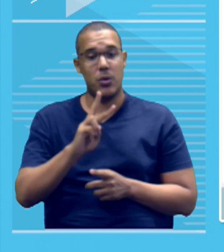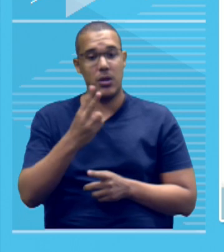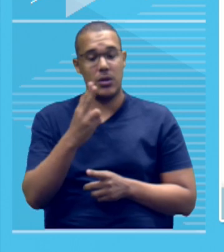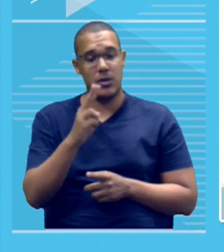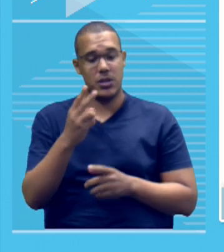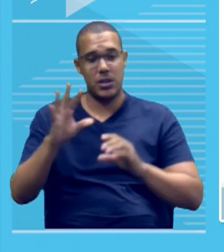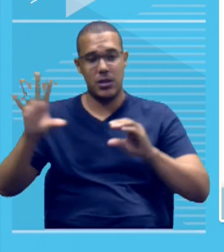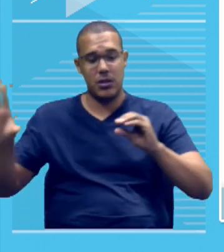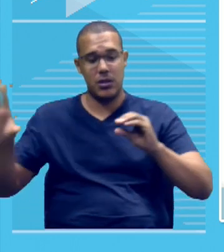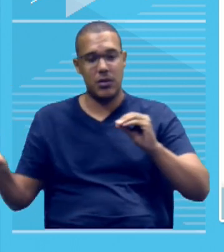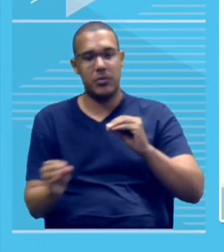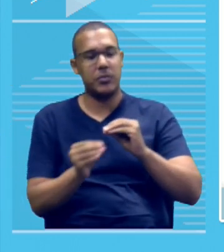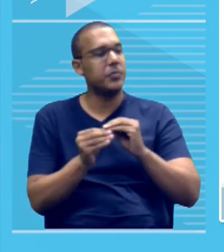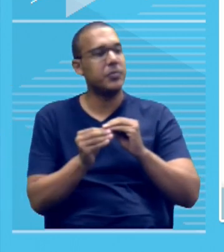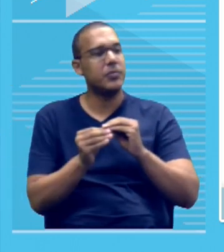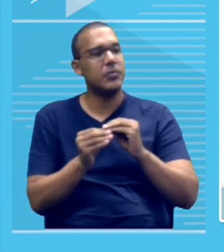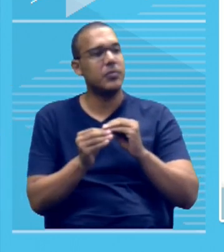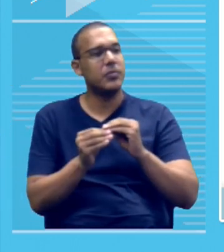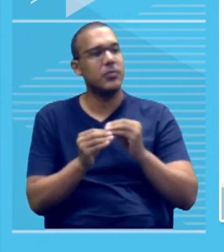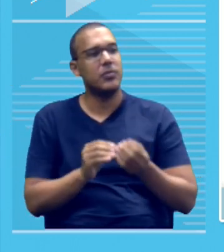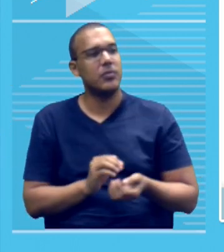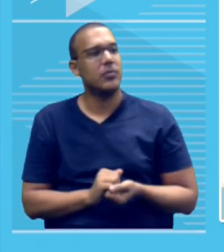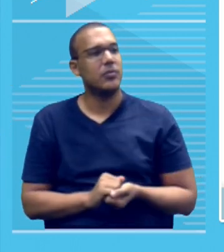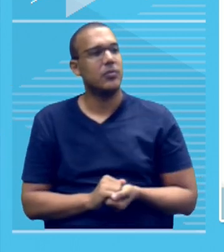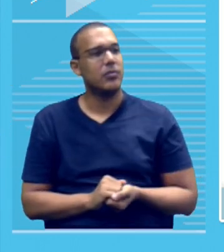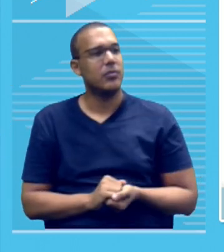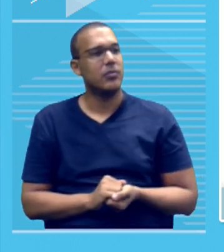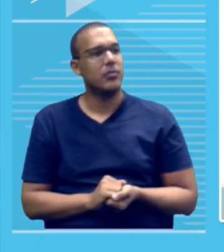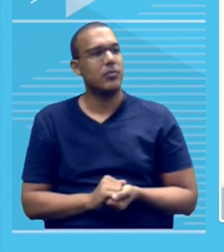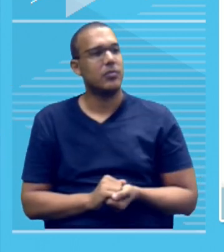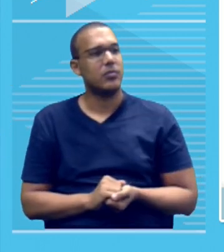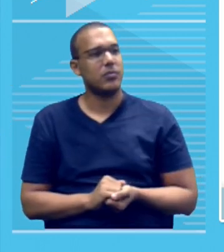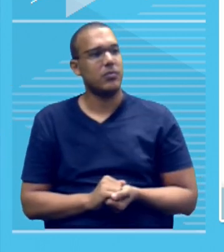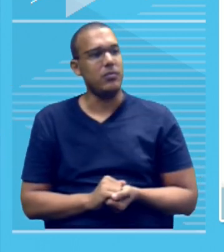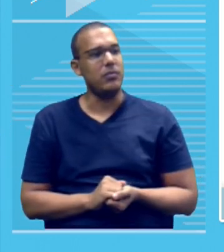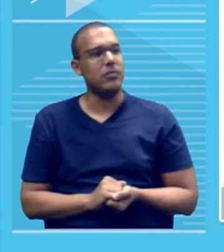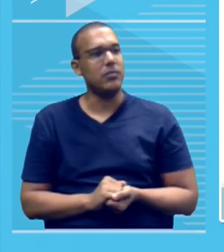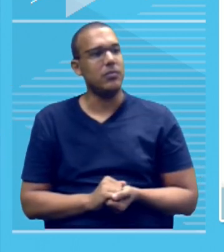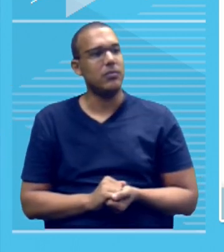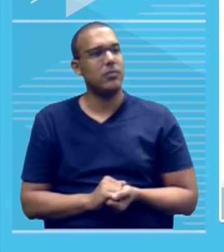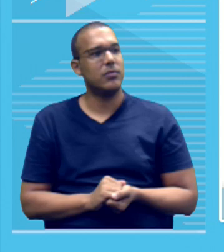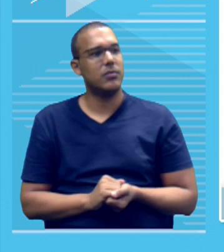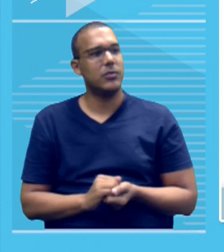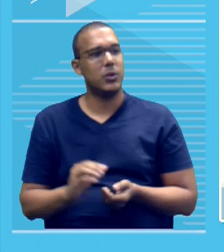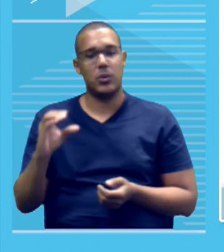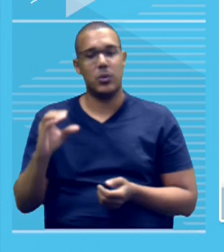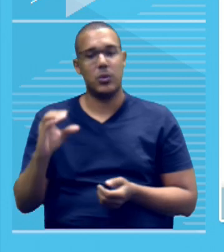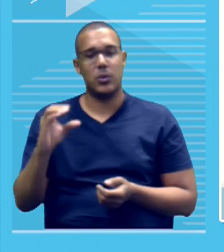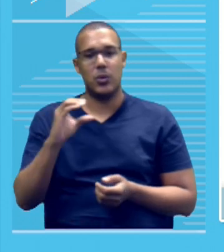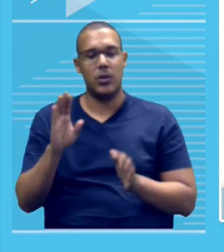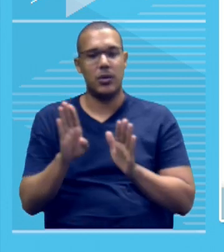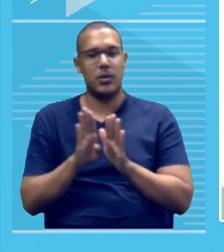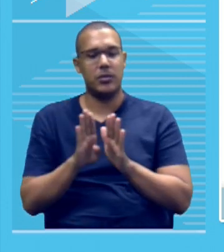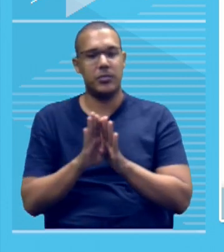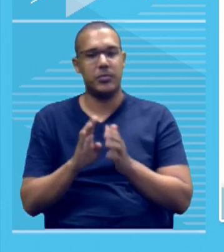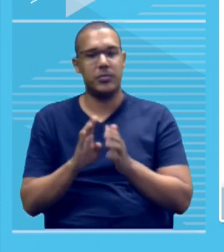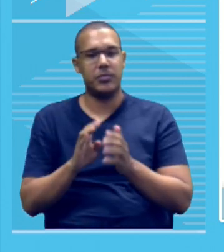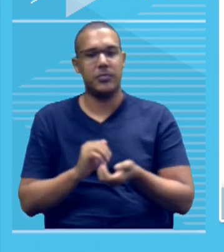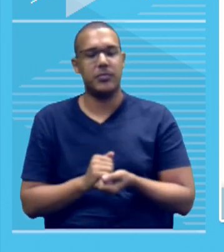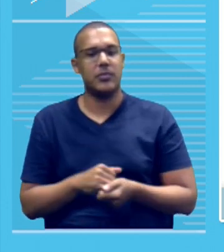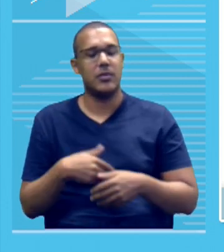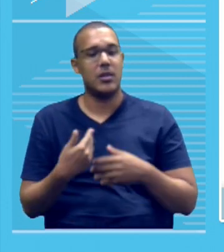adicionado. Olha só. Aqui esse hidrogênio foi adicionado e o cloro também. Então, pela regra